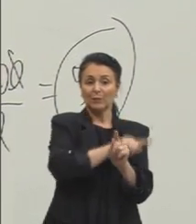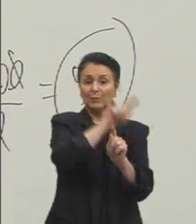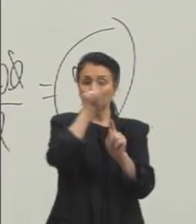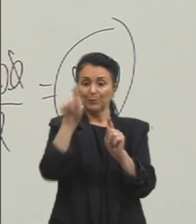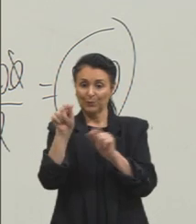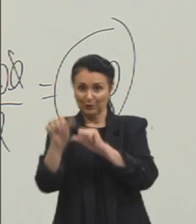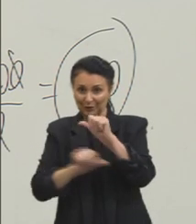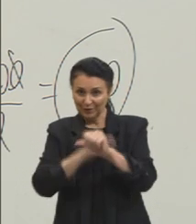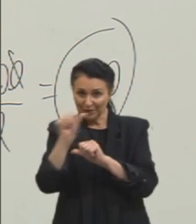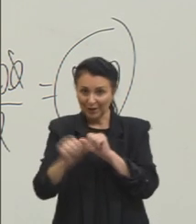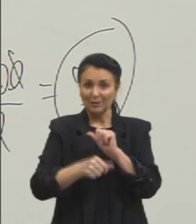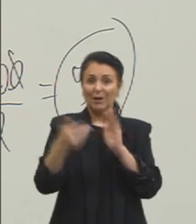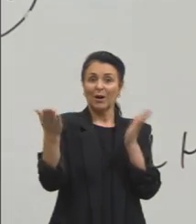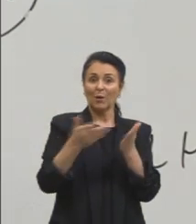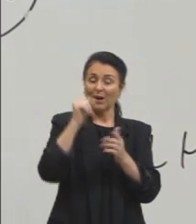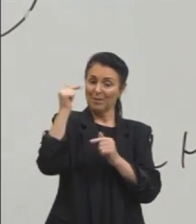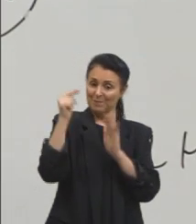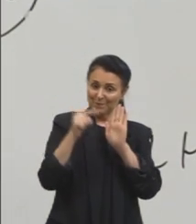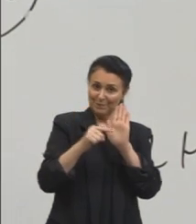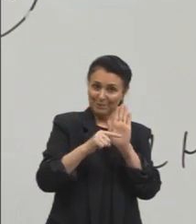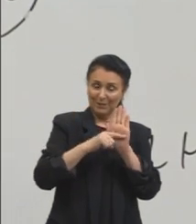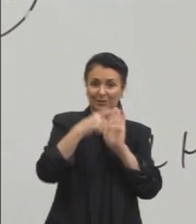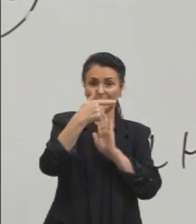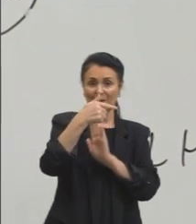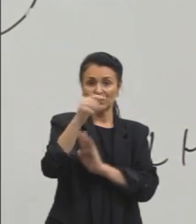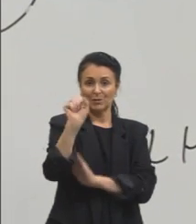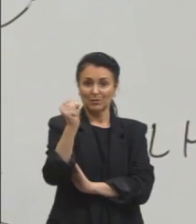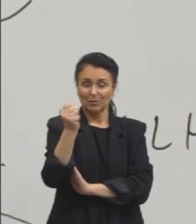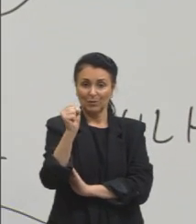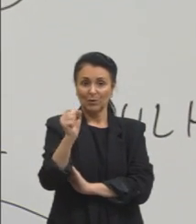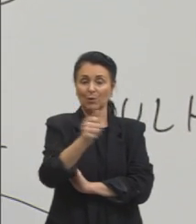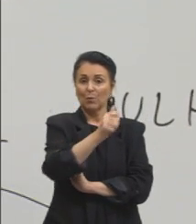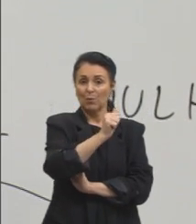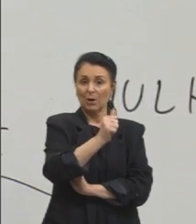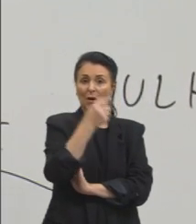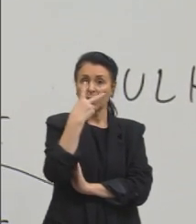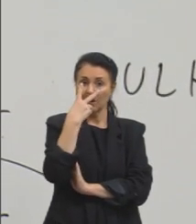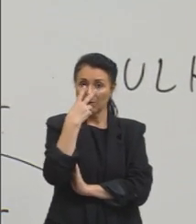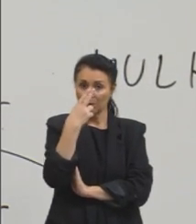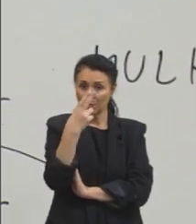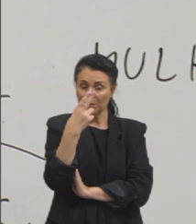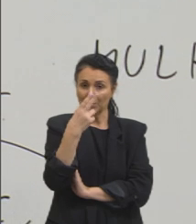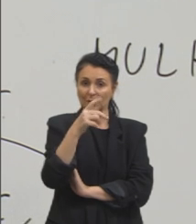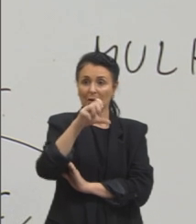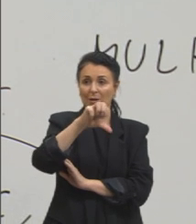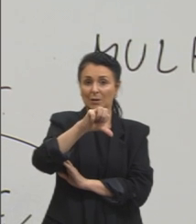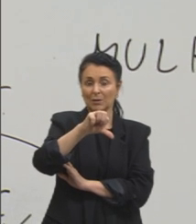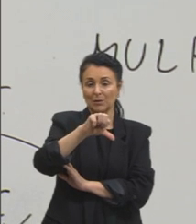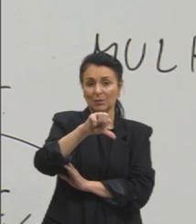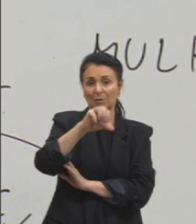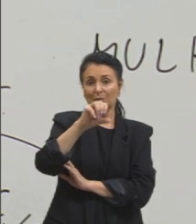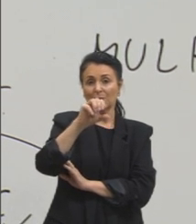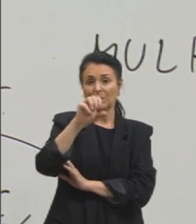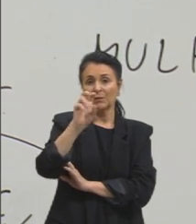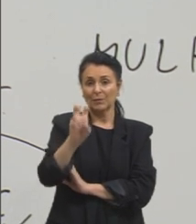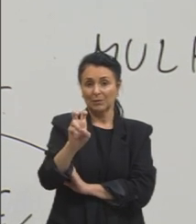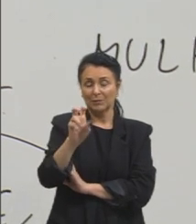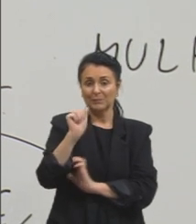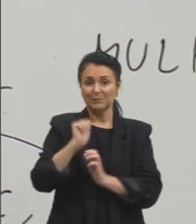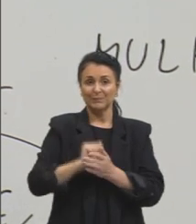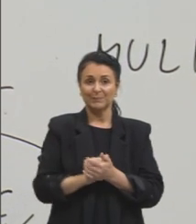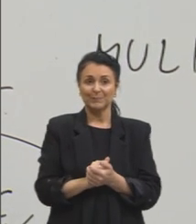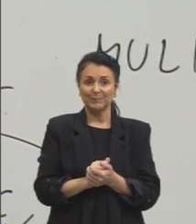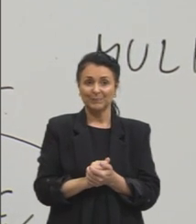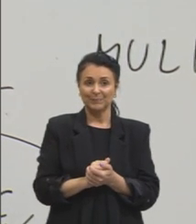subtraindo então menos sete oito então o ar é igual a 92